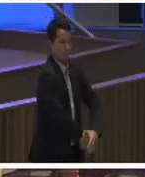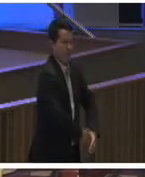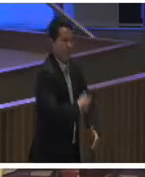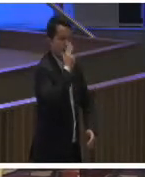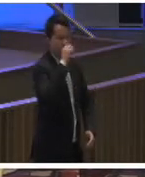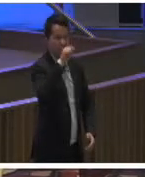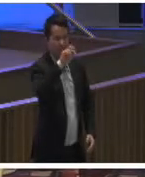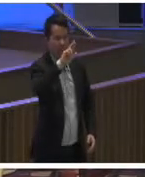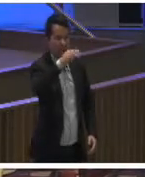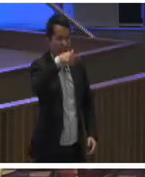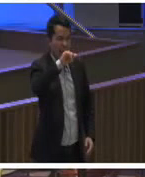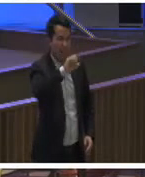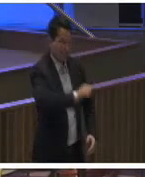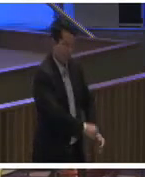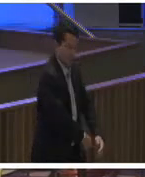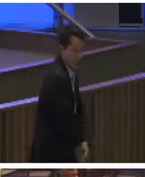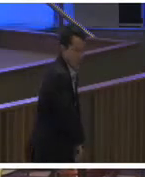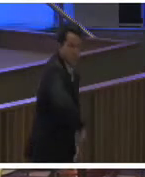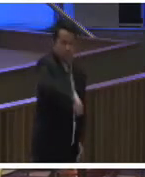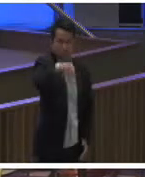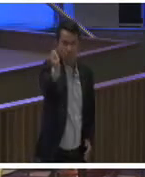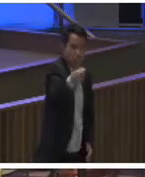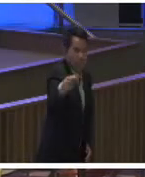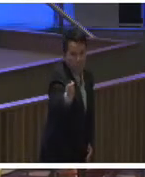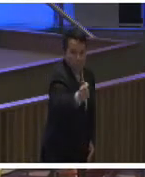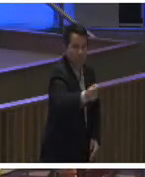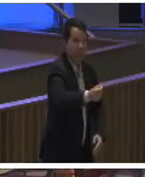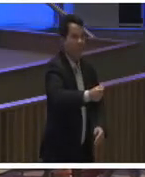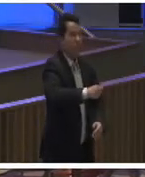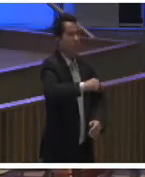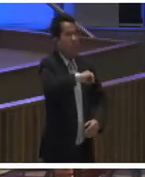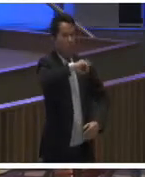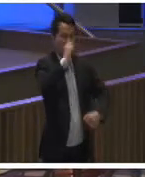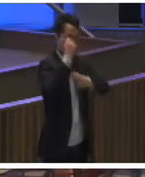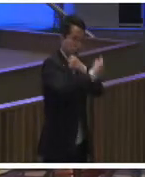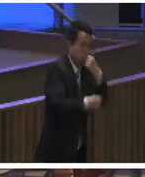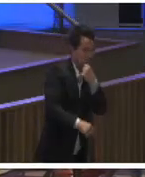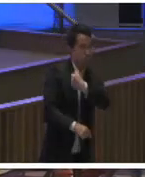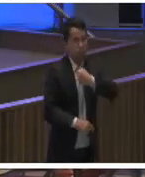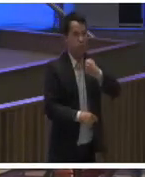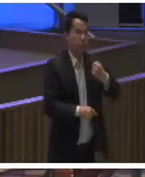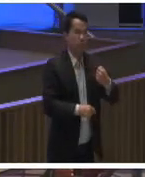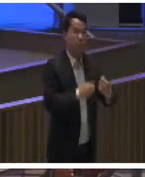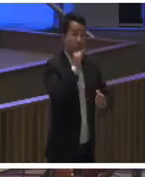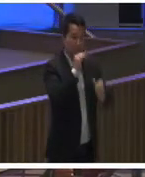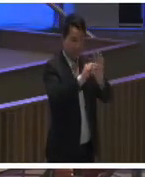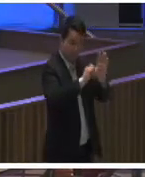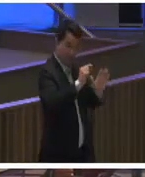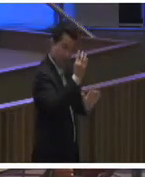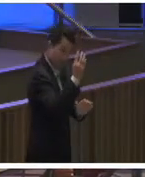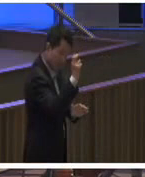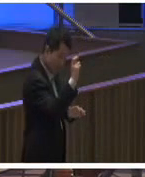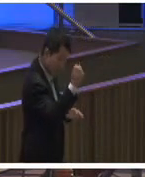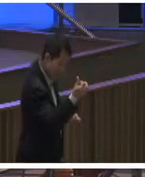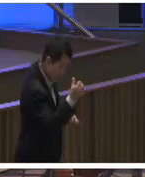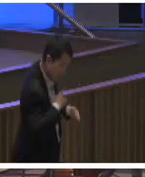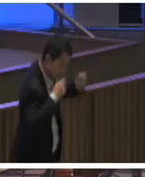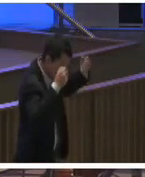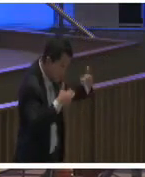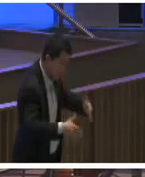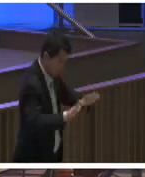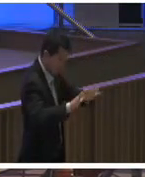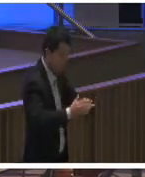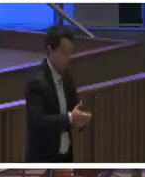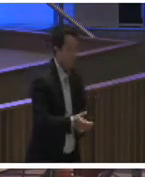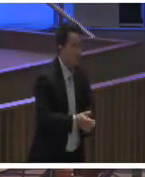são credenciais de Deus na nossa vida. E a palavra de Deus diz assim, versículos 4, 5 e 6: